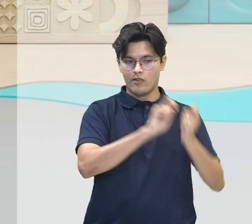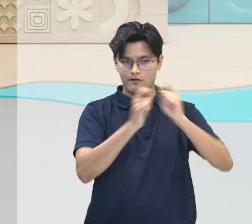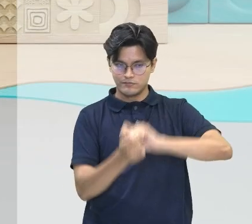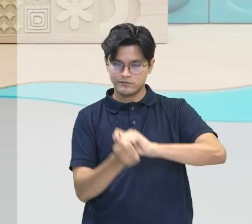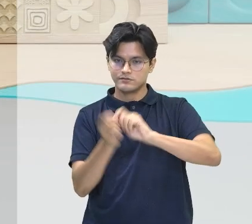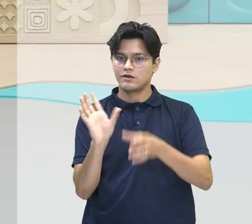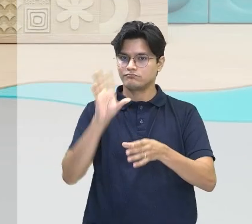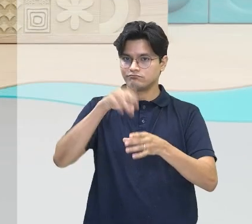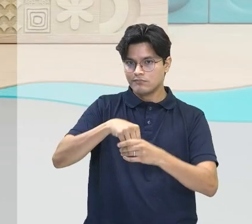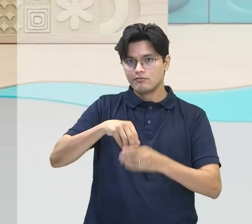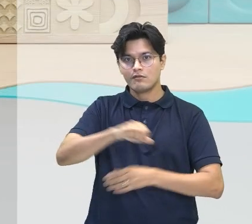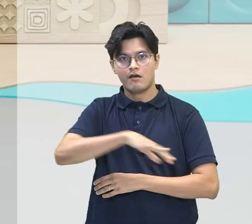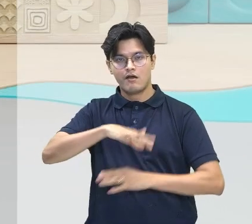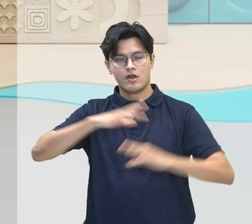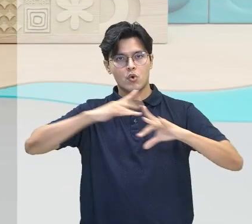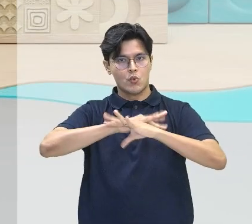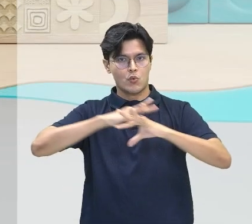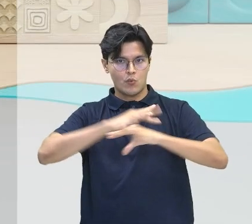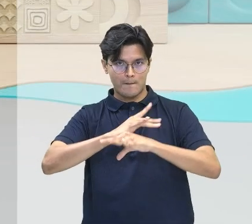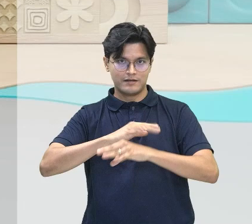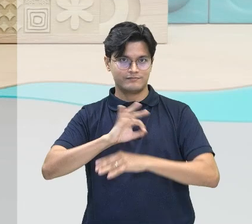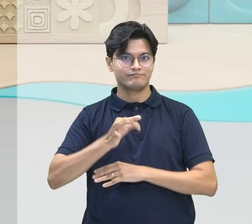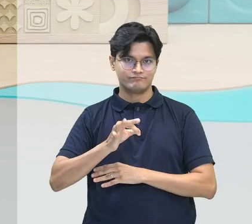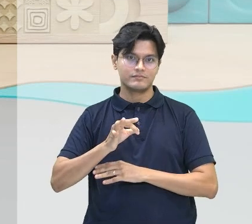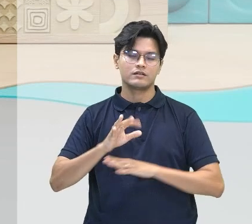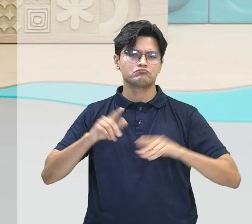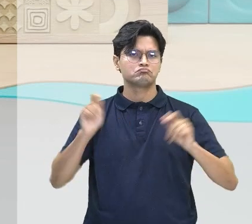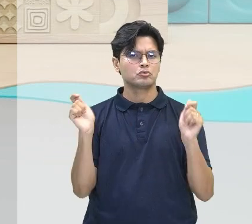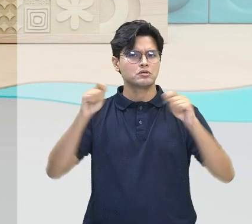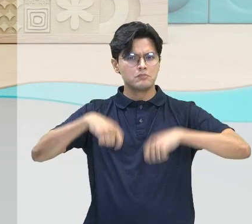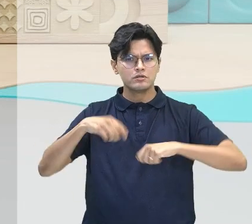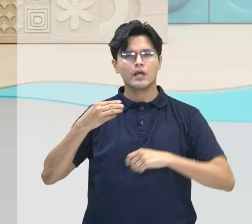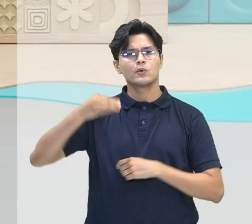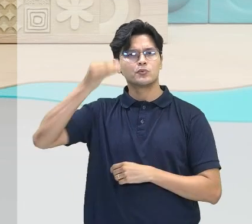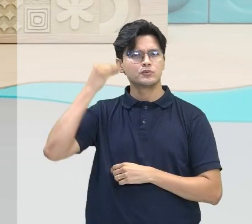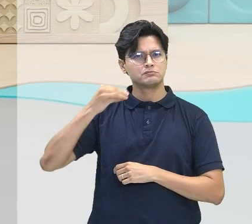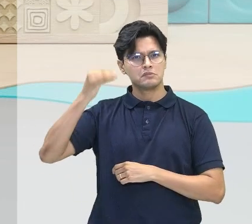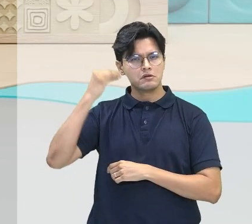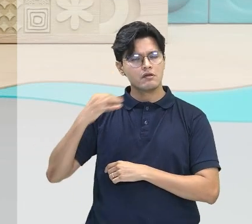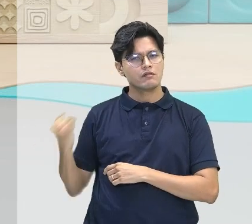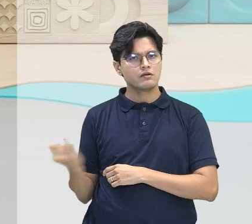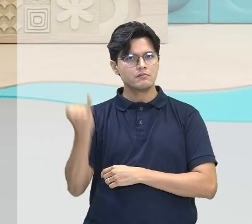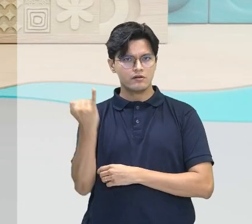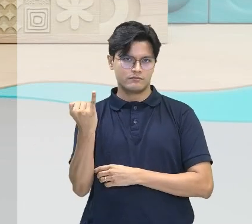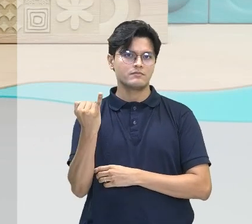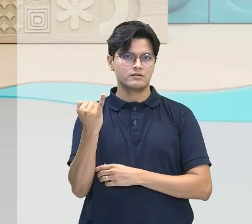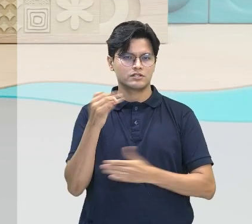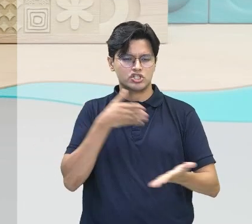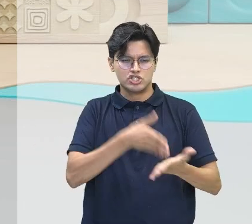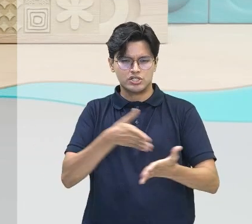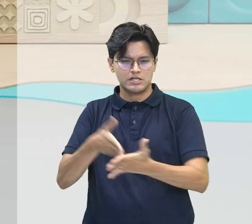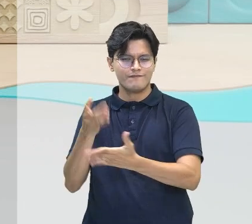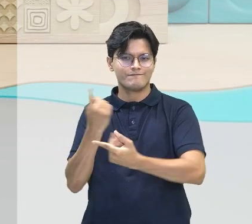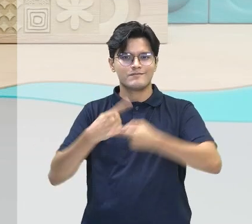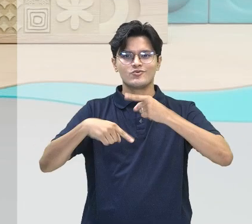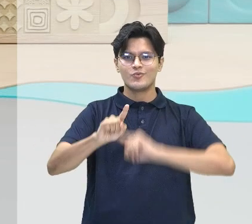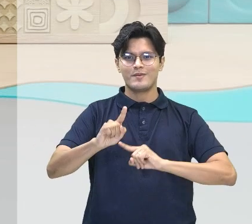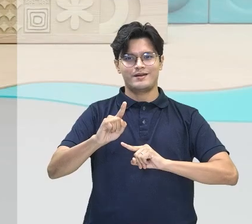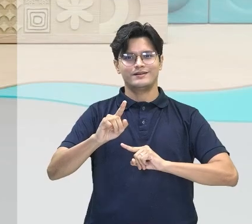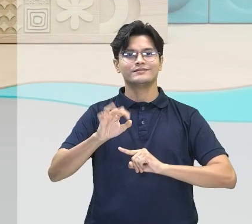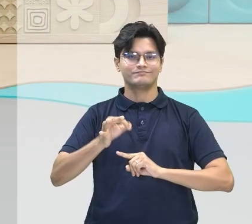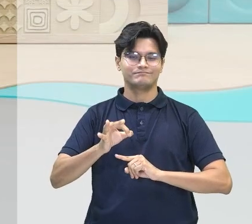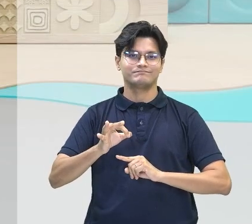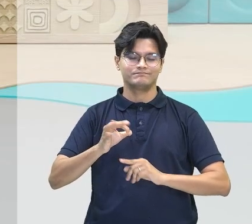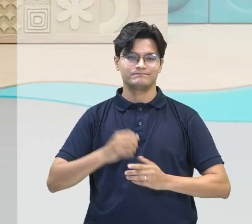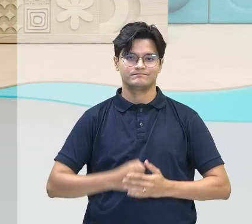pratica experiências muito significativas, né, de desafios e também de superação ali das